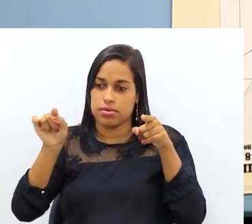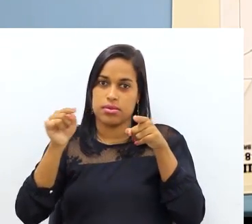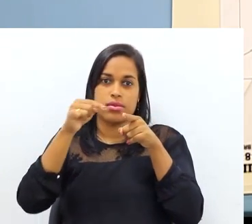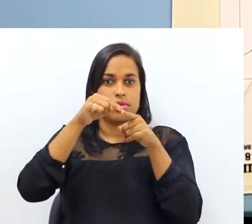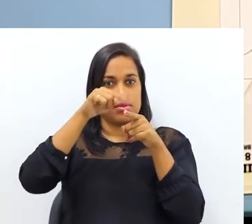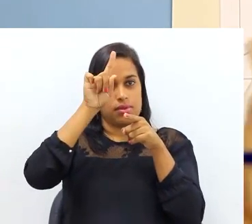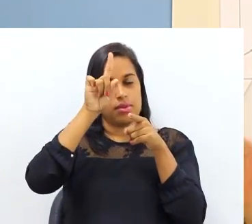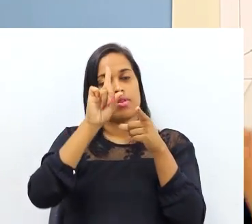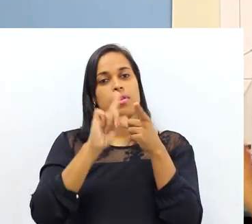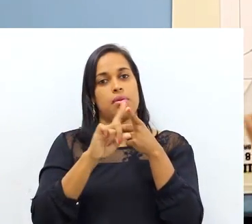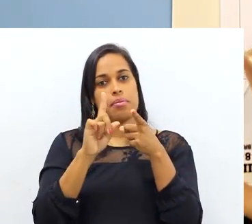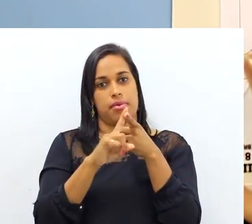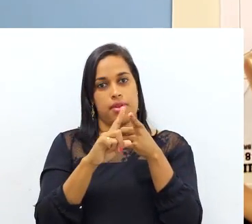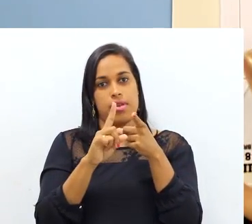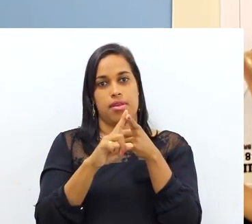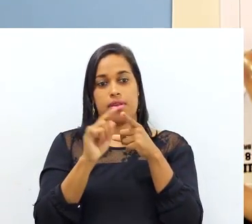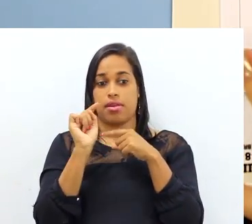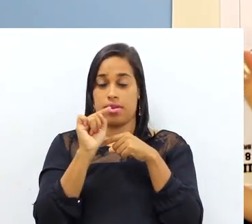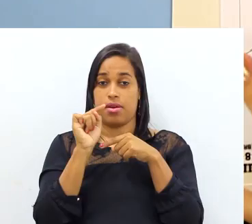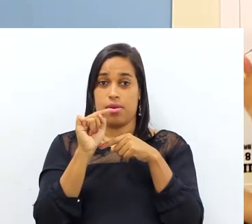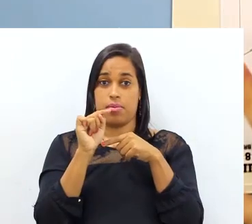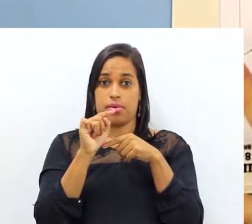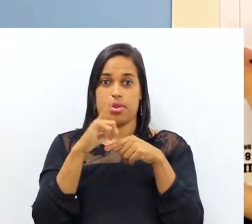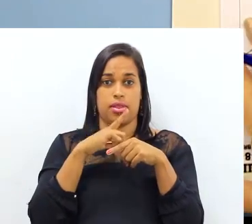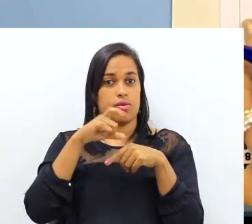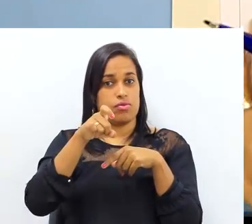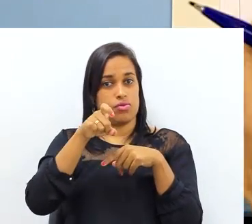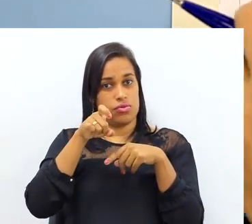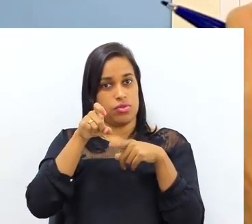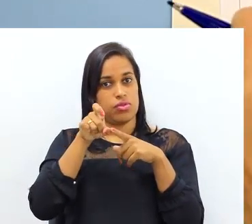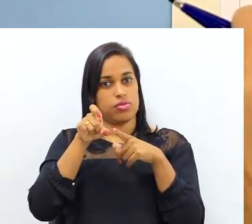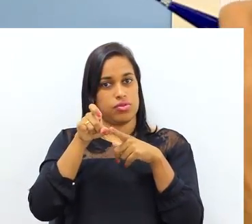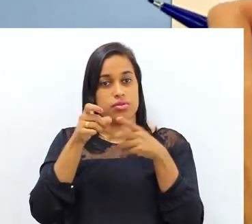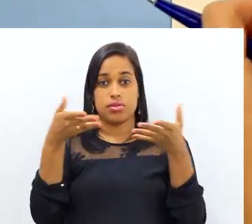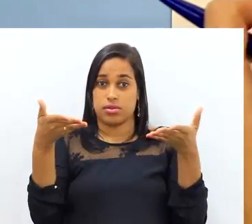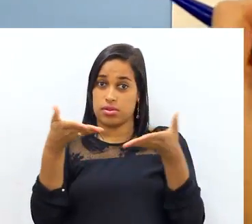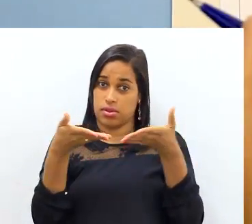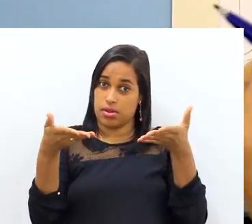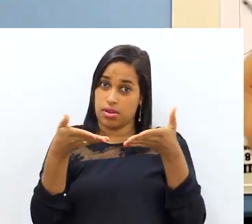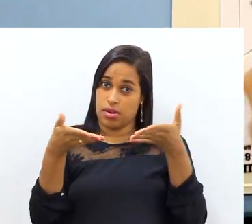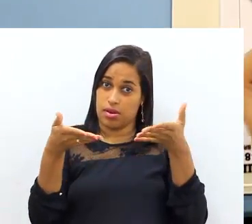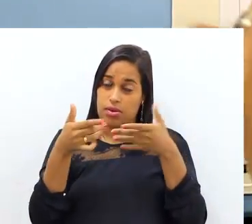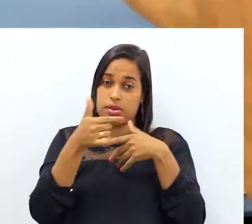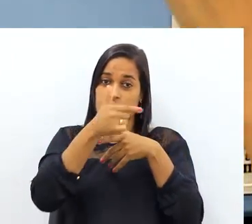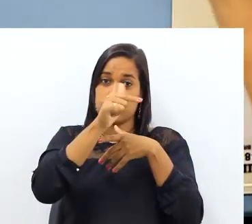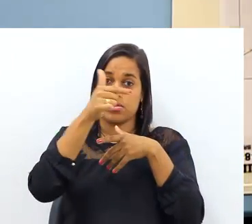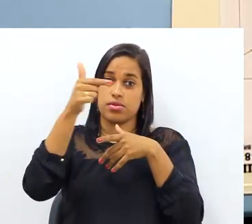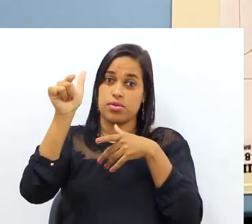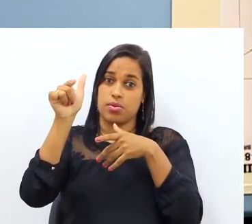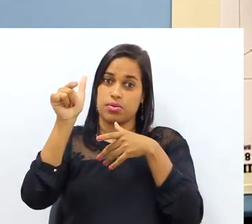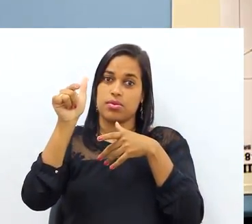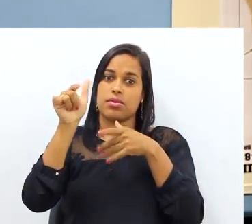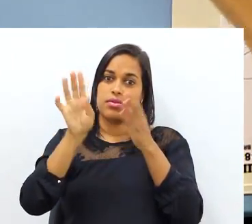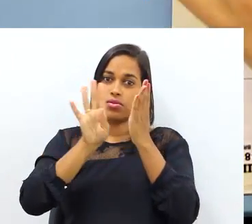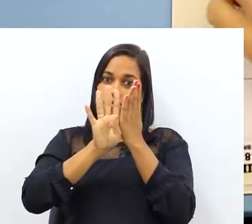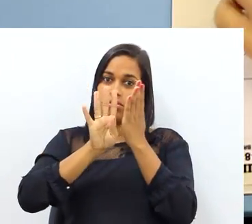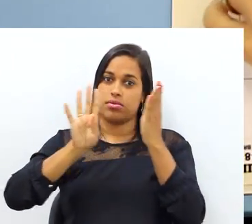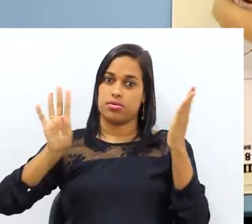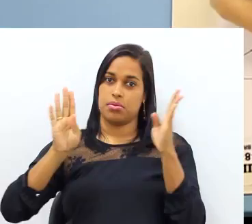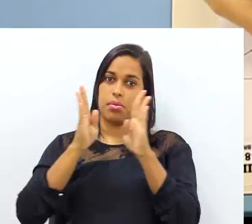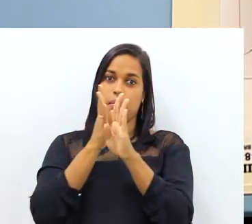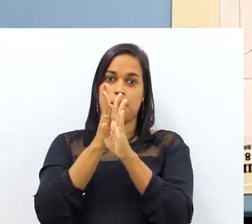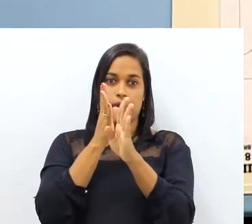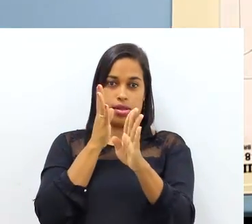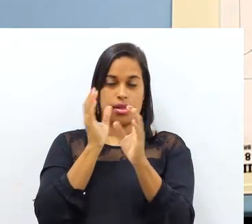com isso a minha fuga, que é esse ponto aí que eu marquei um X. E agora eu vou marcar as outras paredes, tá? Então, da